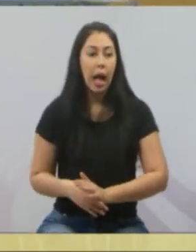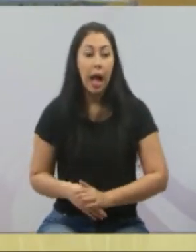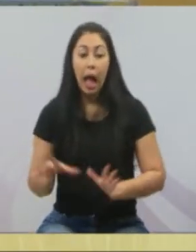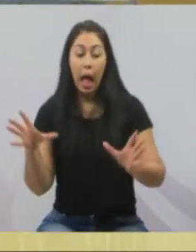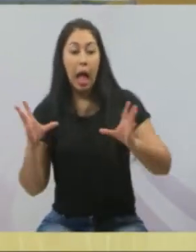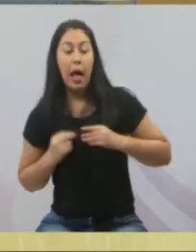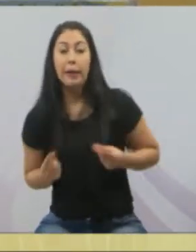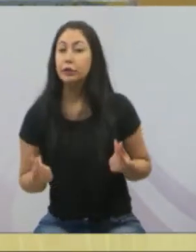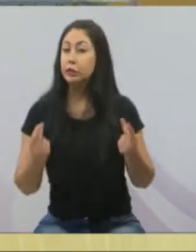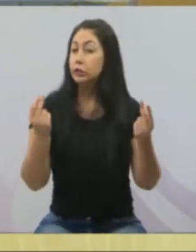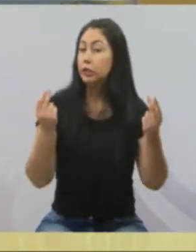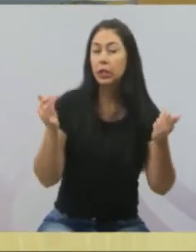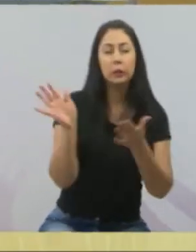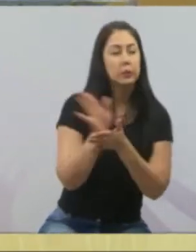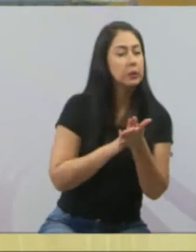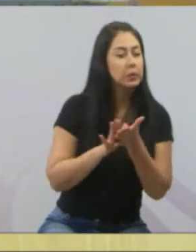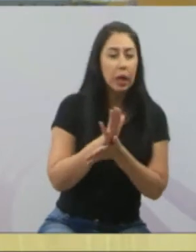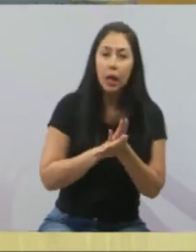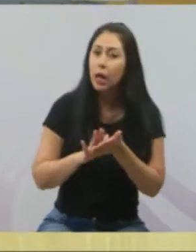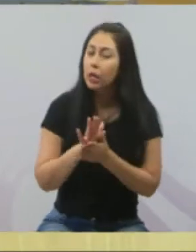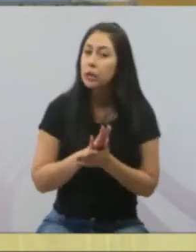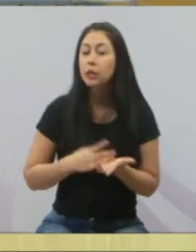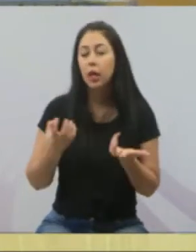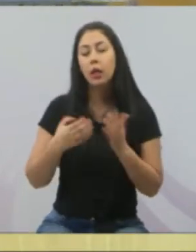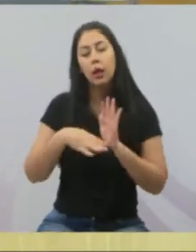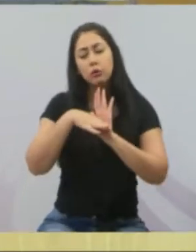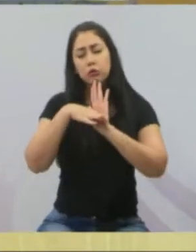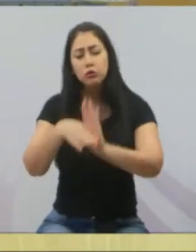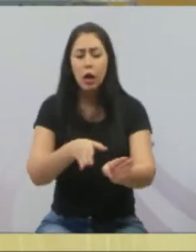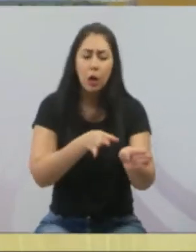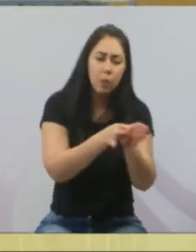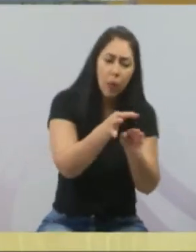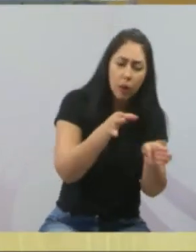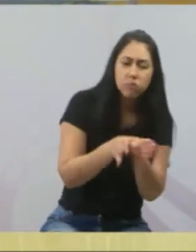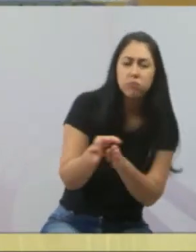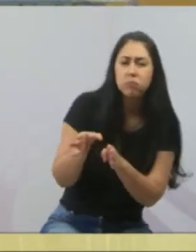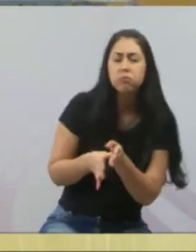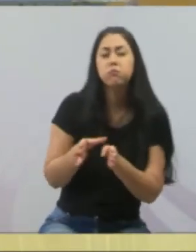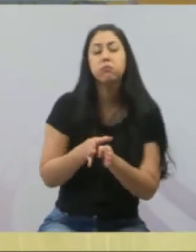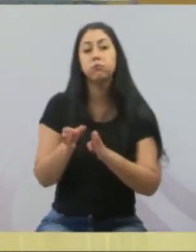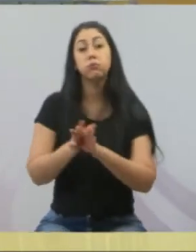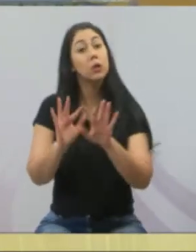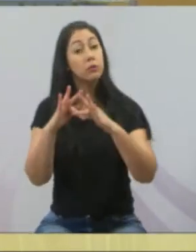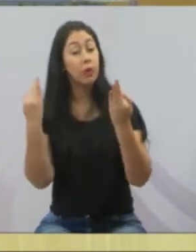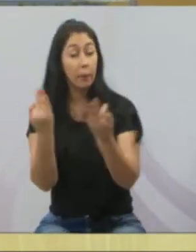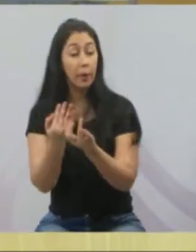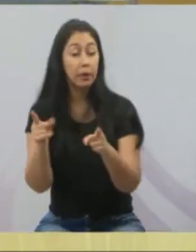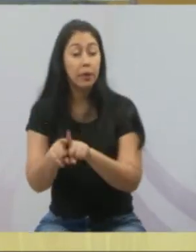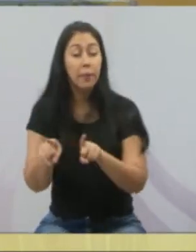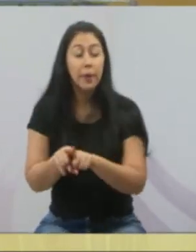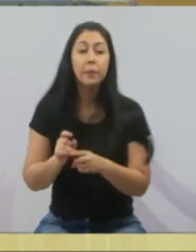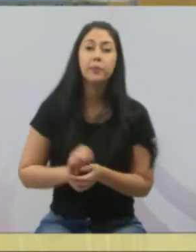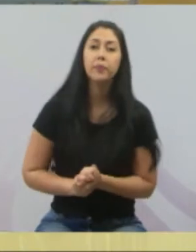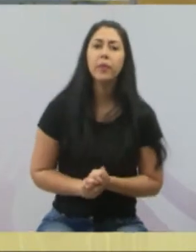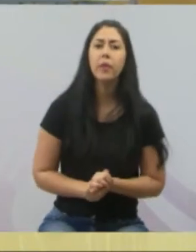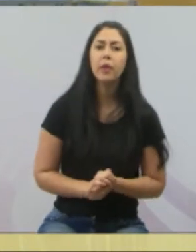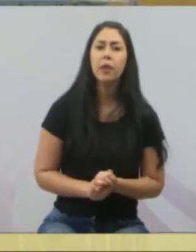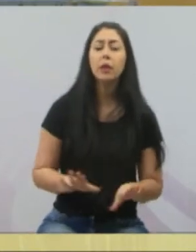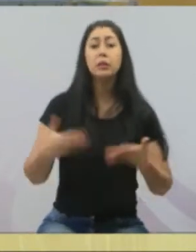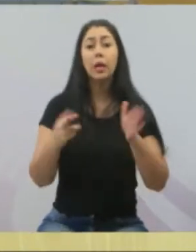provocam a interrupção da energia elétrica. Assim sendo, muito respeitosamente, recorremos à compreensão e aos prestes da IDP e, antecipando o agradecimento pela atenção